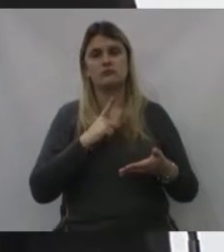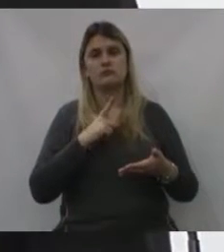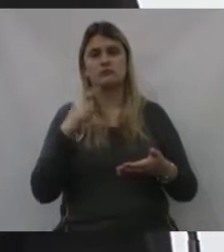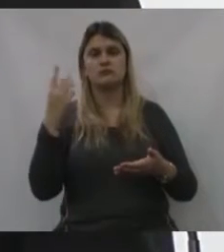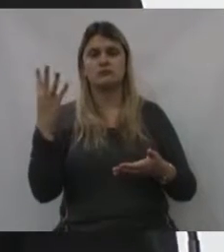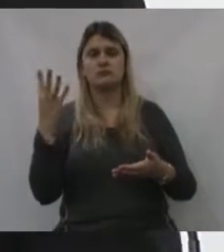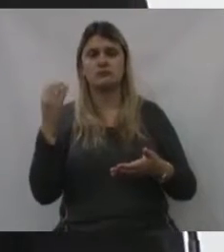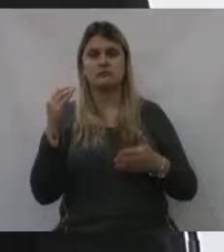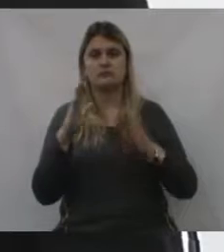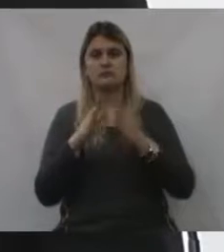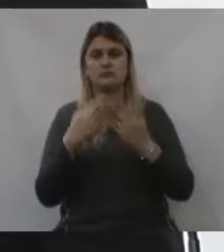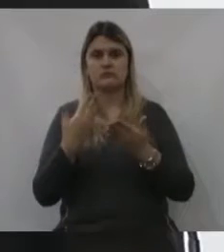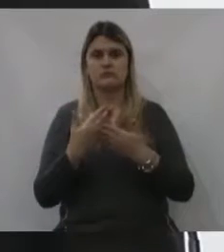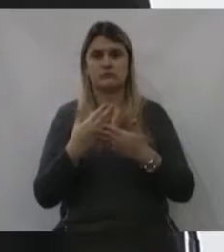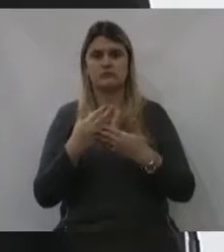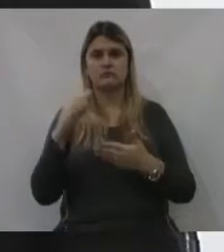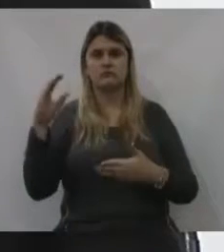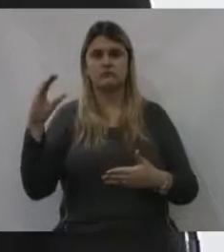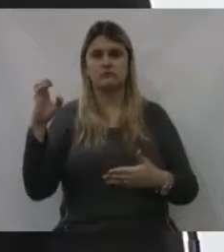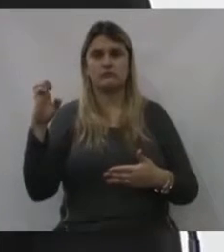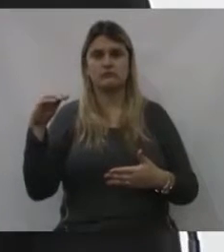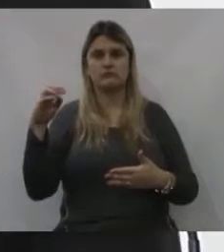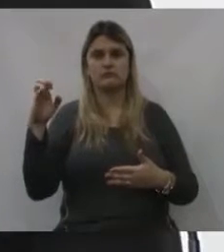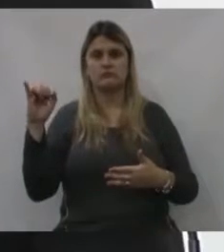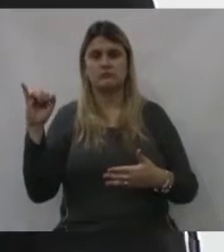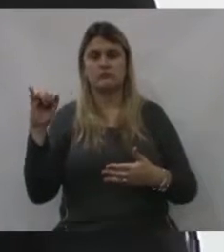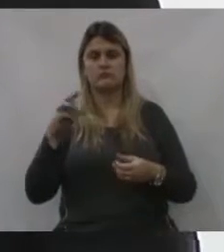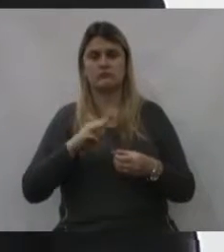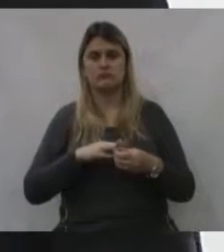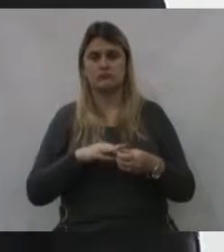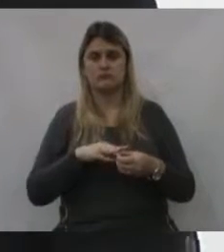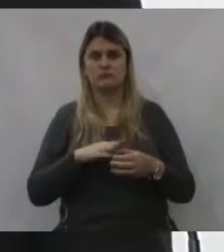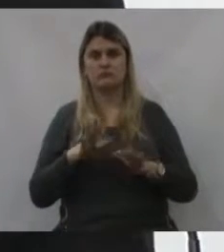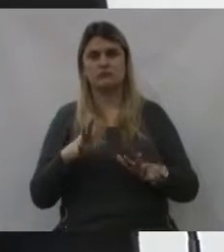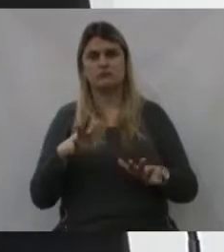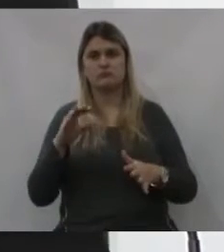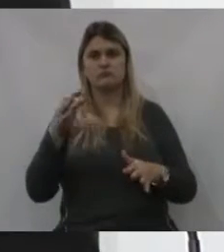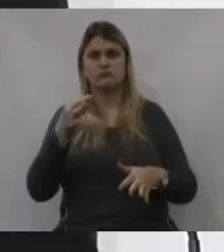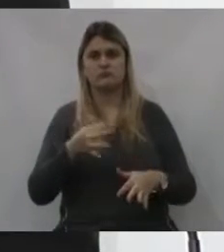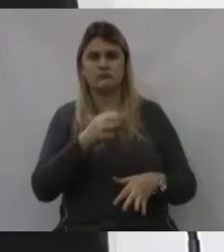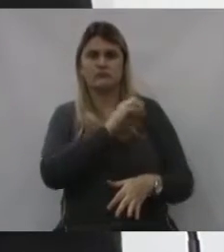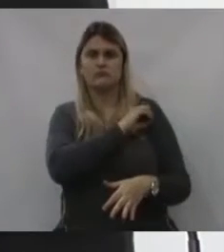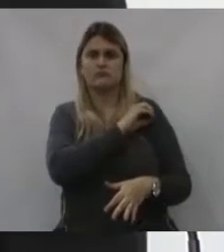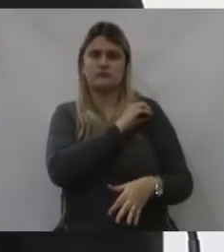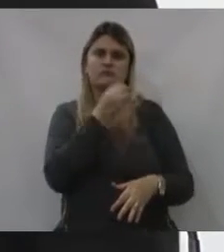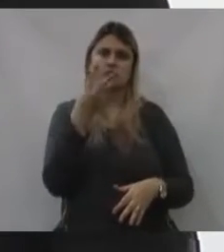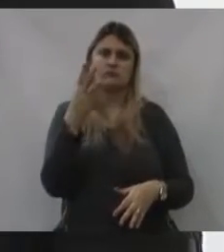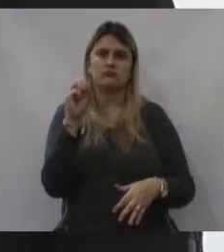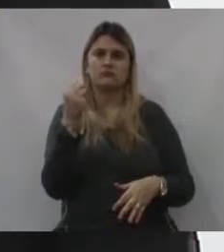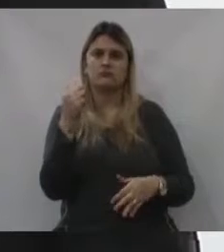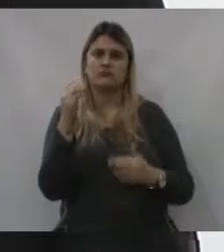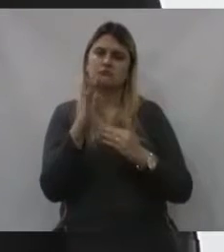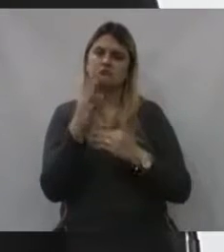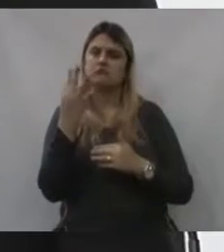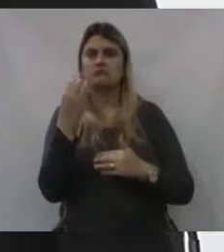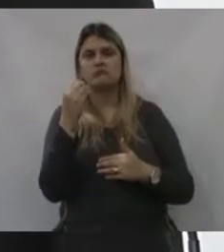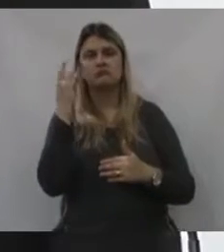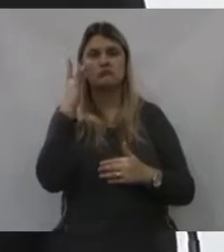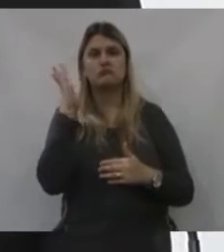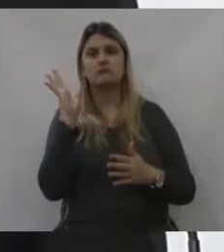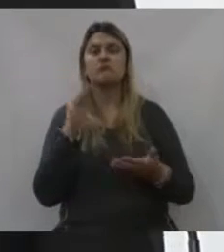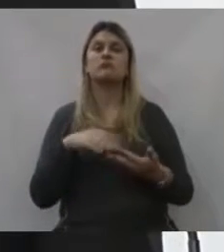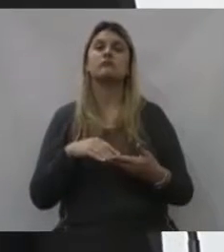temos em torno de 40 escolas e creches no município. Em torno disso, eu não sei o número bem certo, 38 a 40.